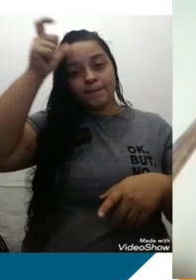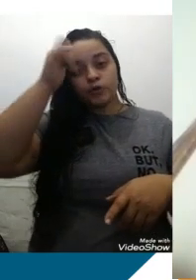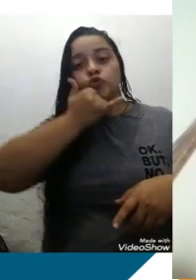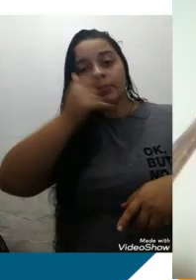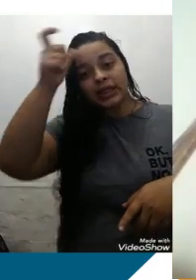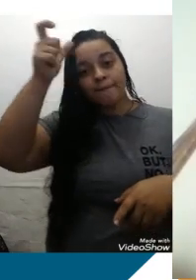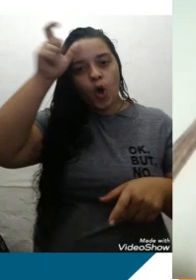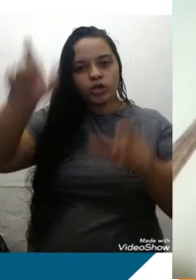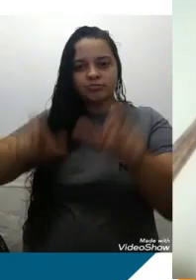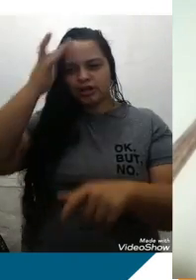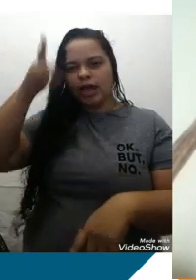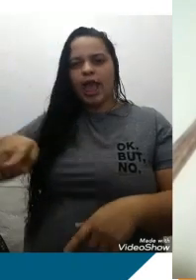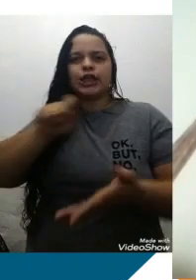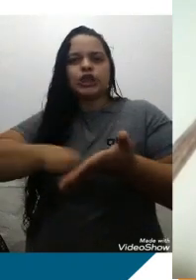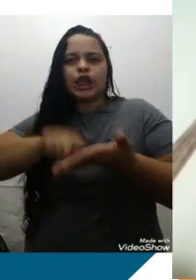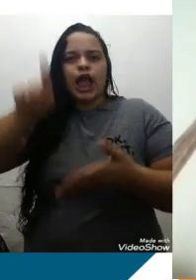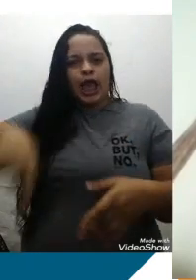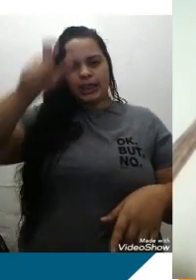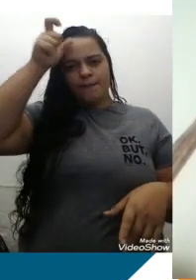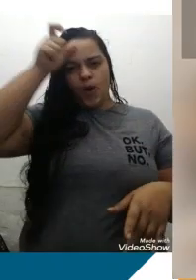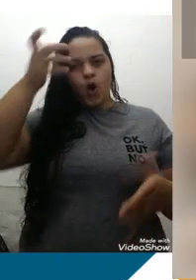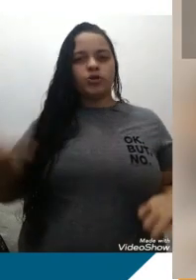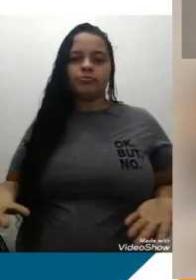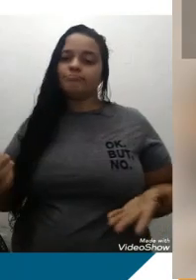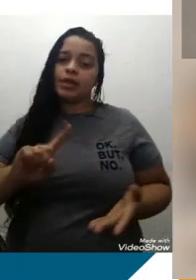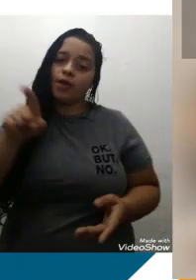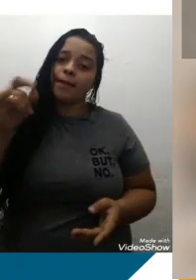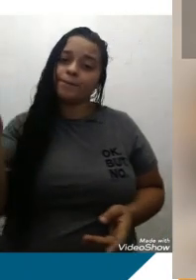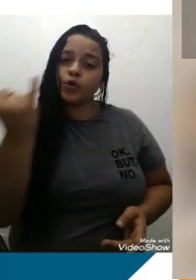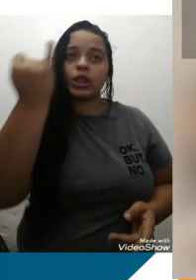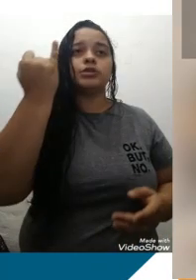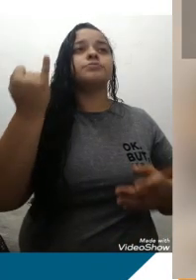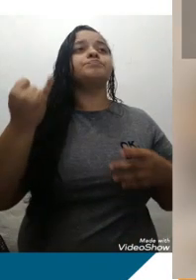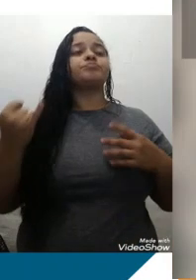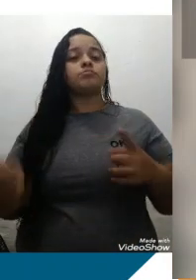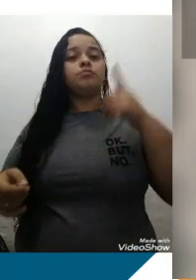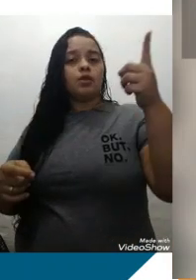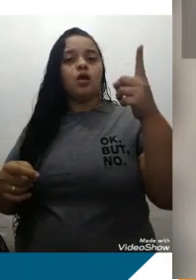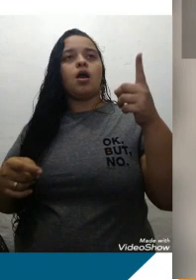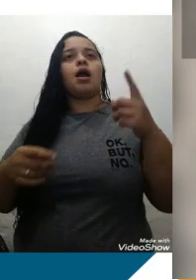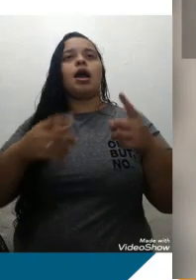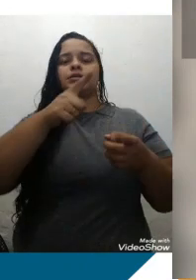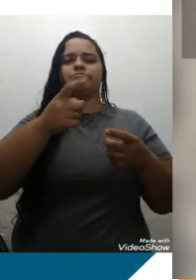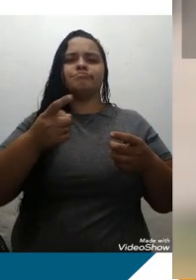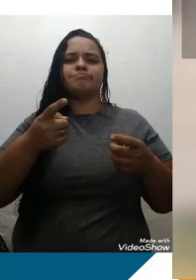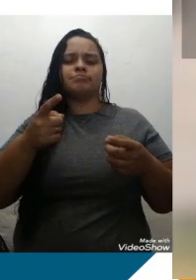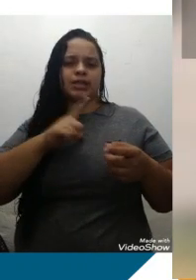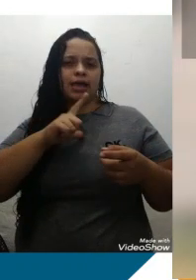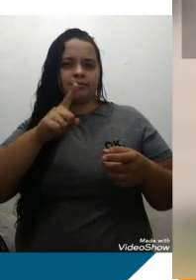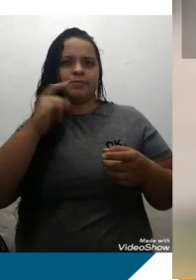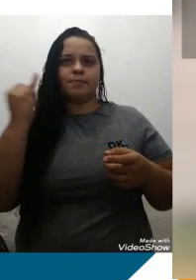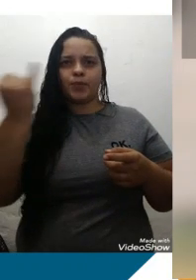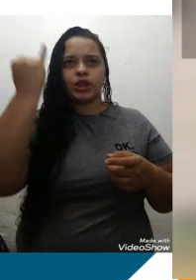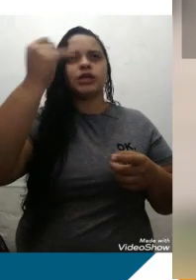são fontes importantes para a gente estudar esses povos. Um exemplo é o famoso Códice Florentino, que é uma fonte super importante para